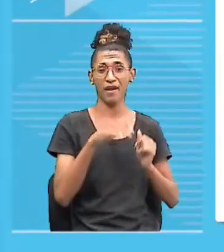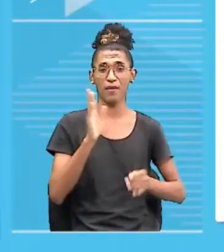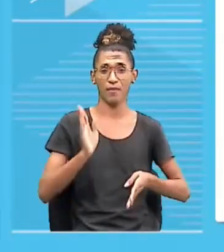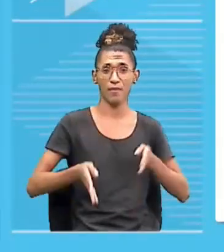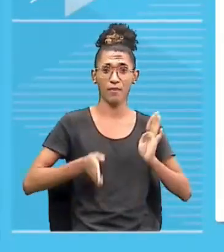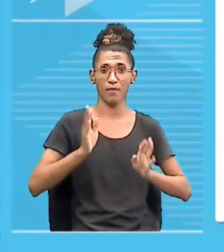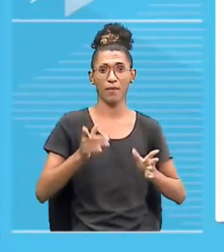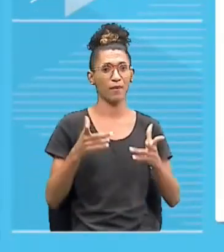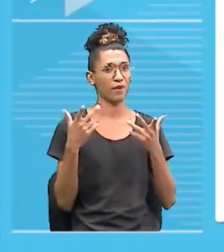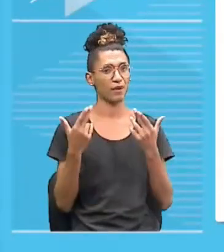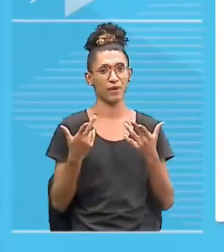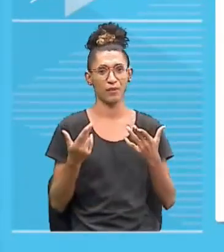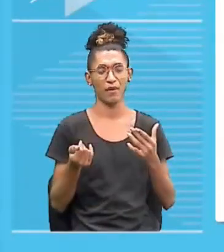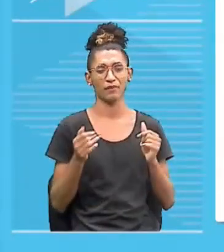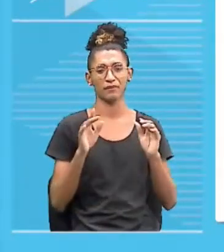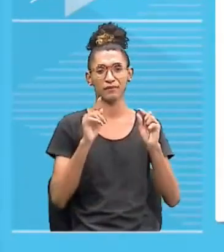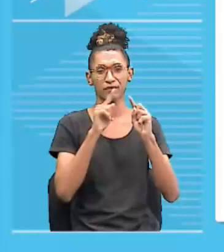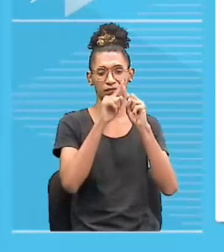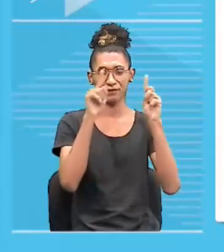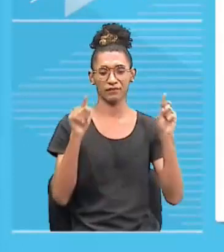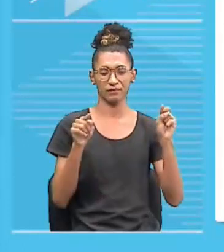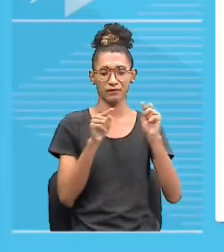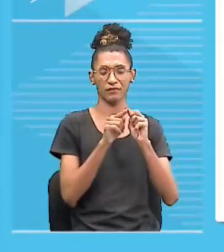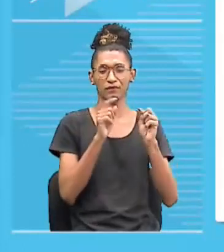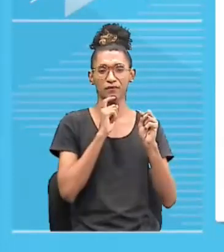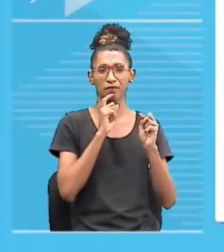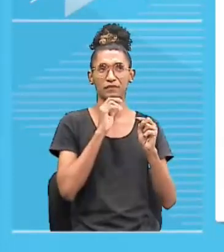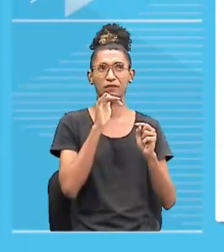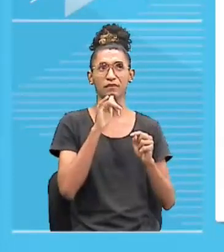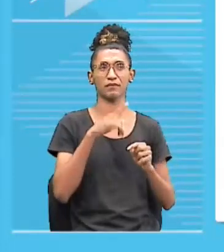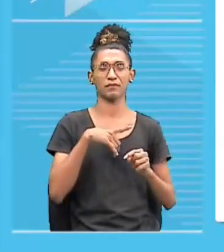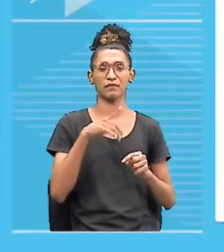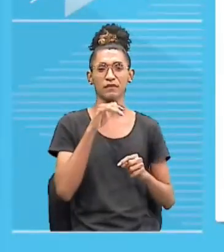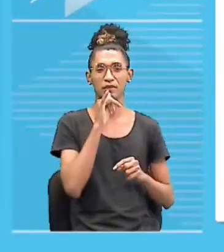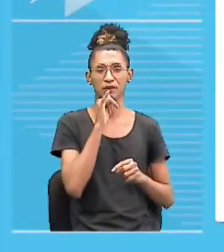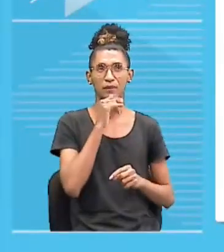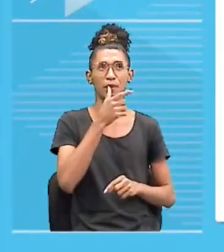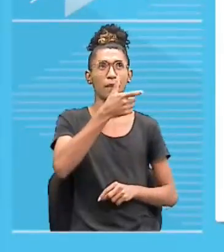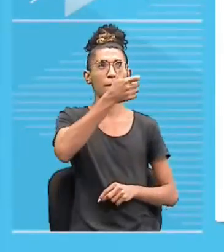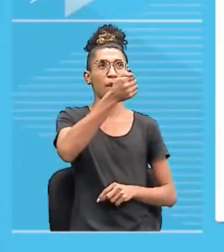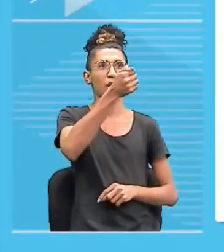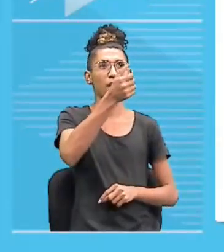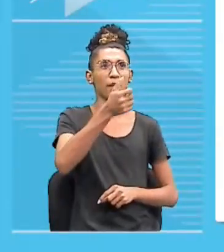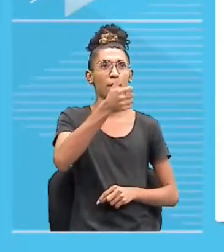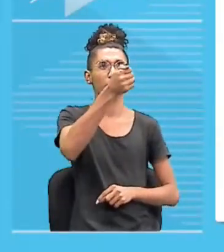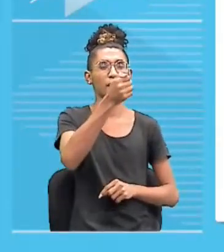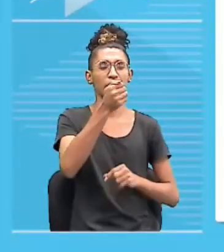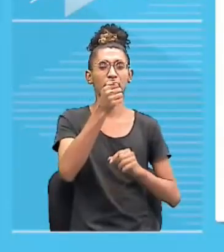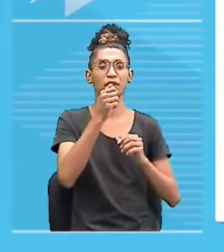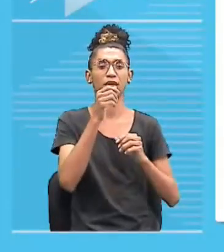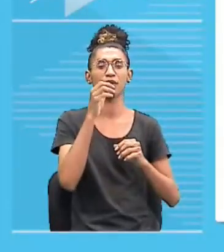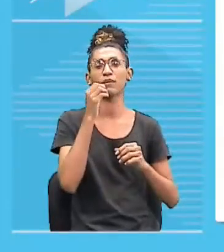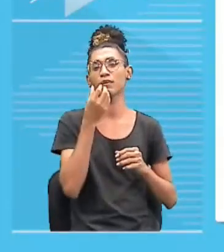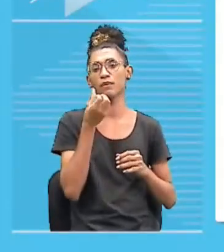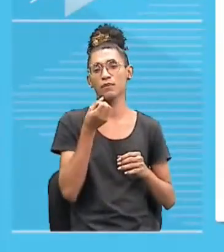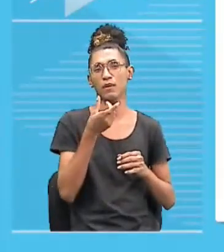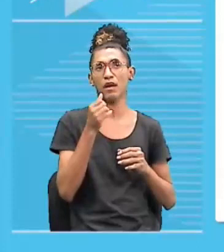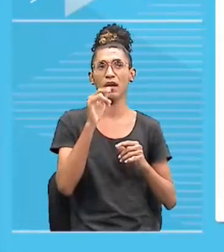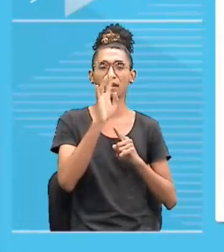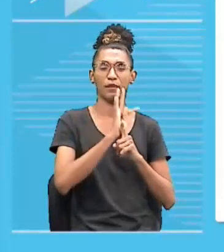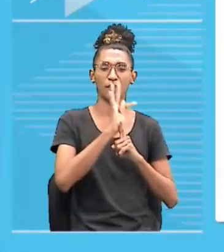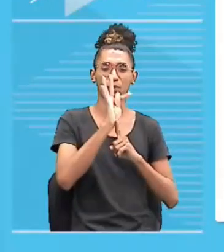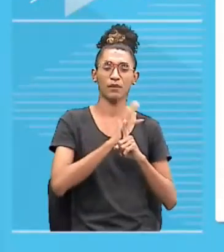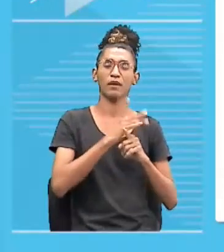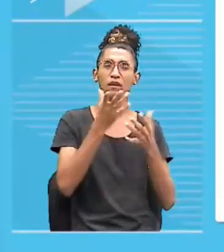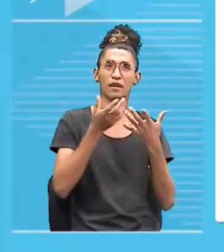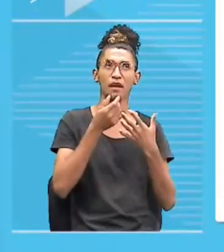doméstico. Ele, quando você pega um botãozinho, você clica, ele liga, e aí você determina a temperatura que